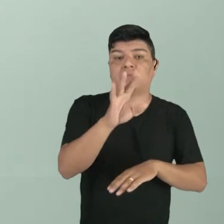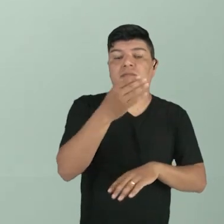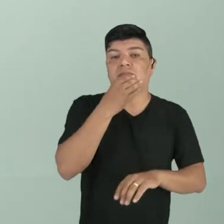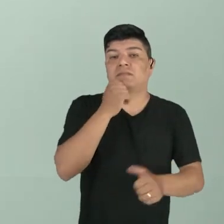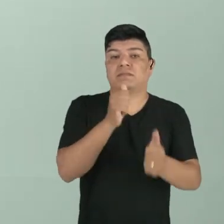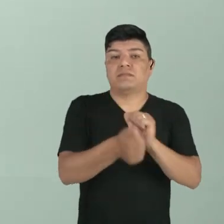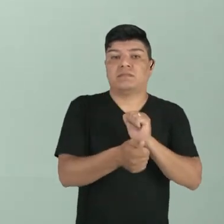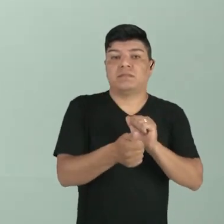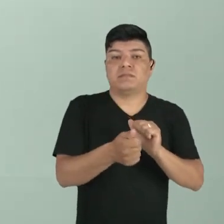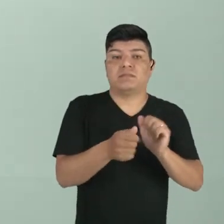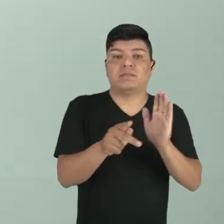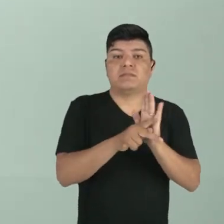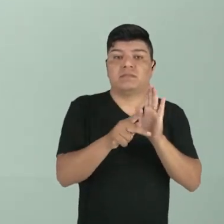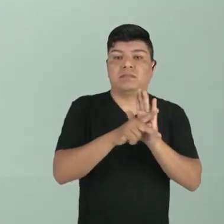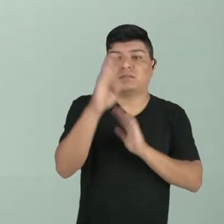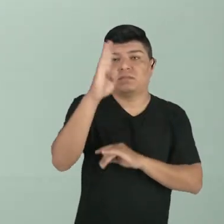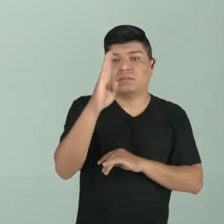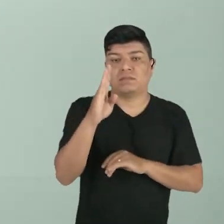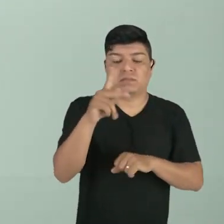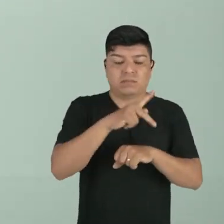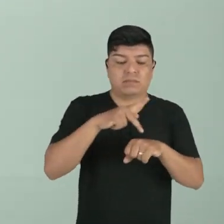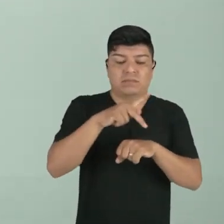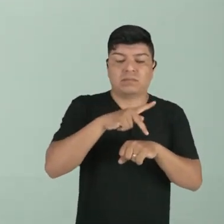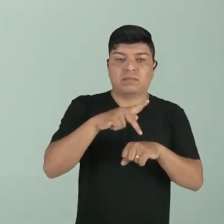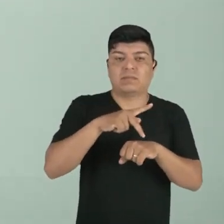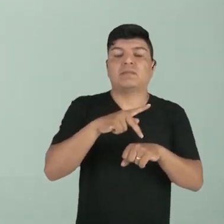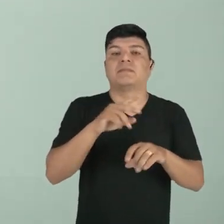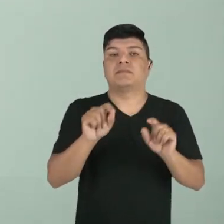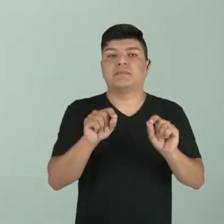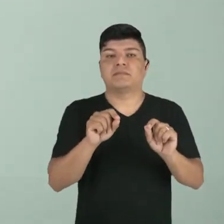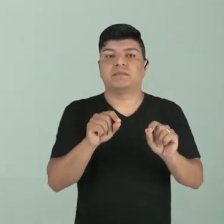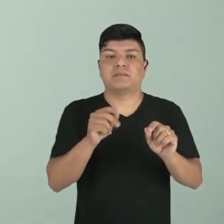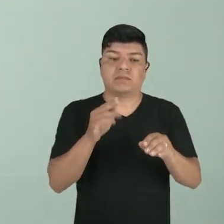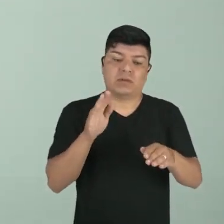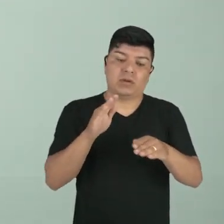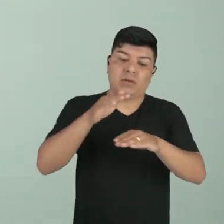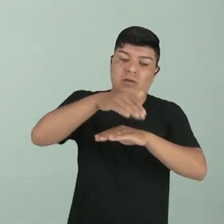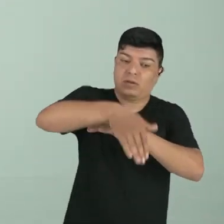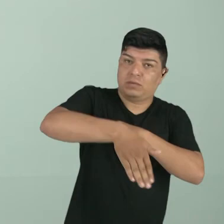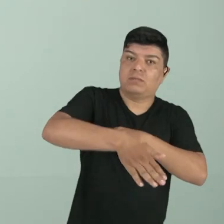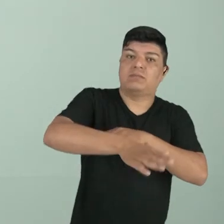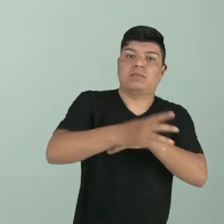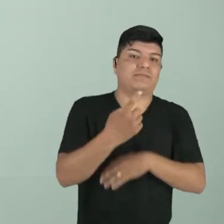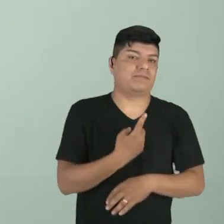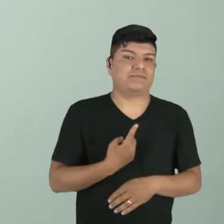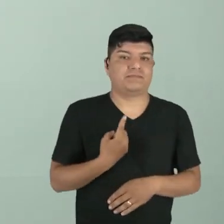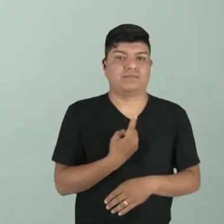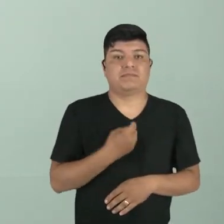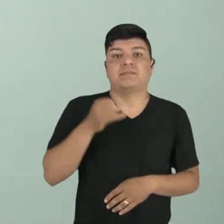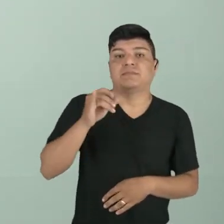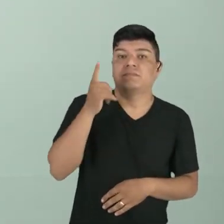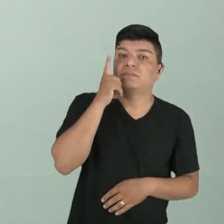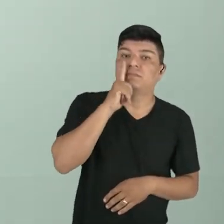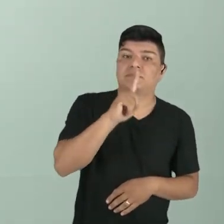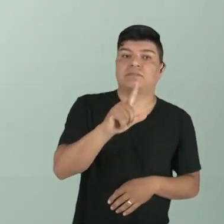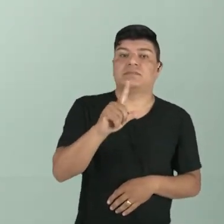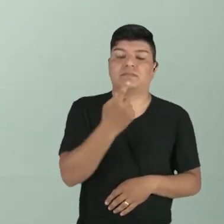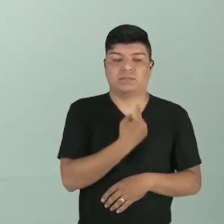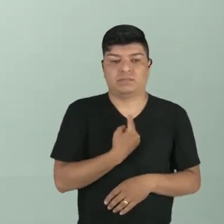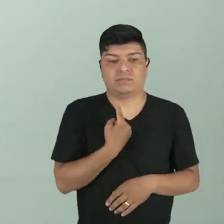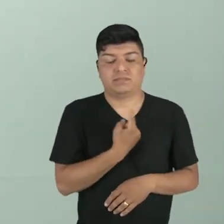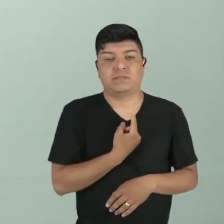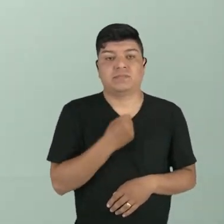representando o seu país ele pula no determinada Raia e ele vai estar ali só Zinho se ele ganhar ele vai ganhar